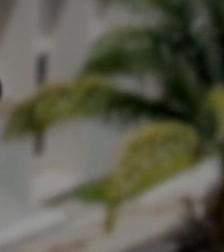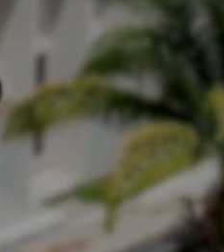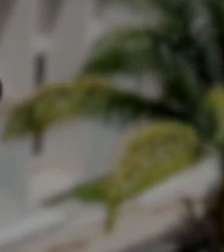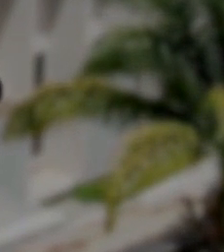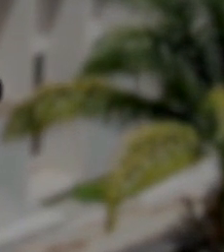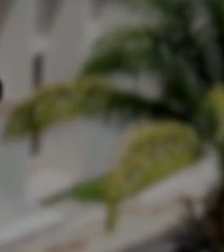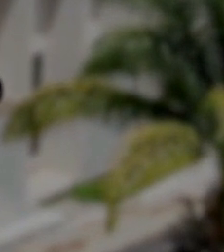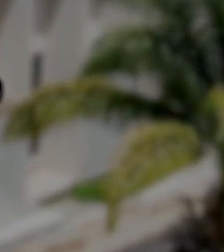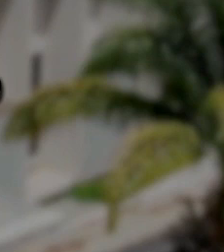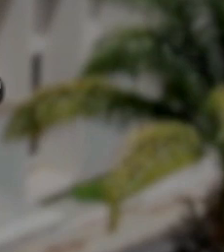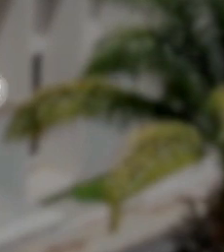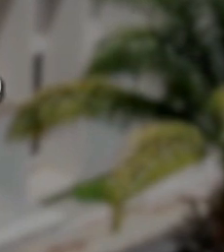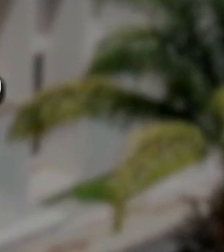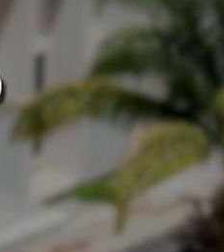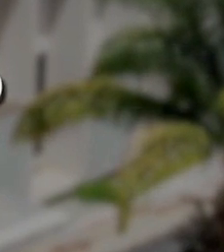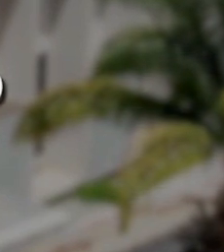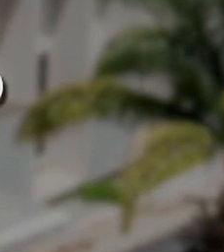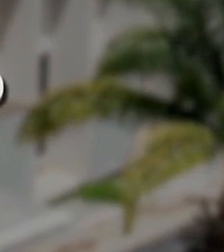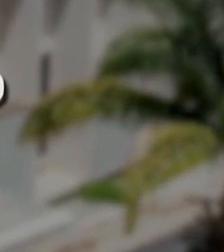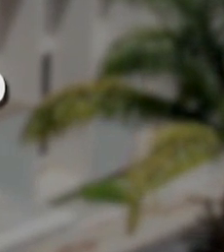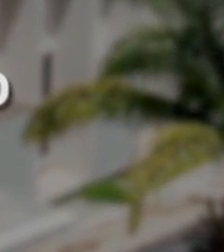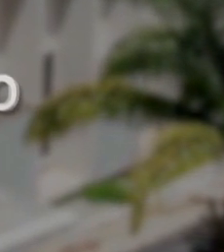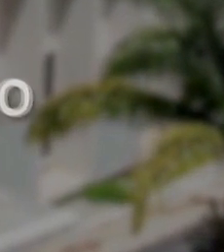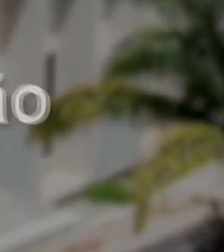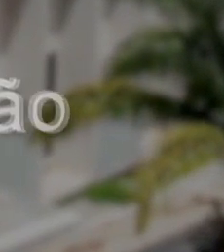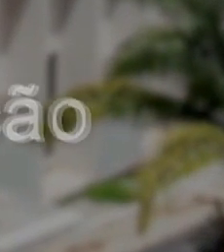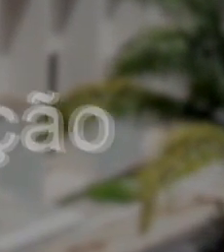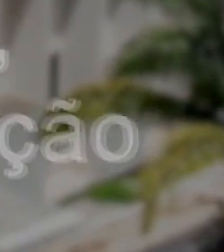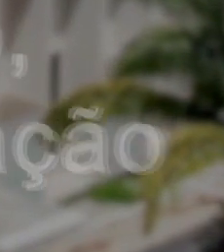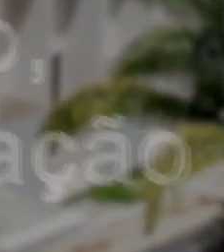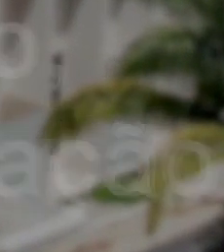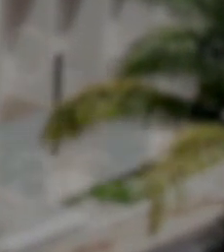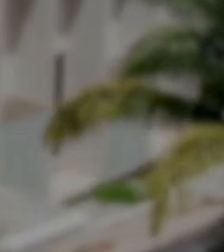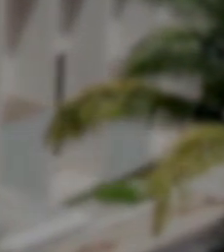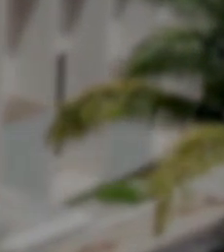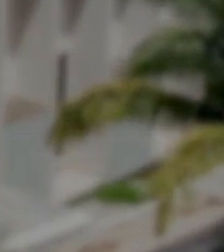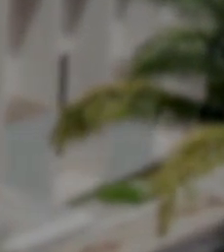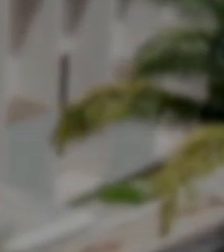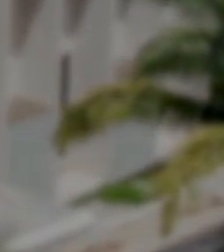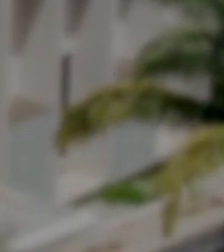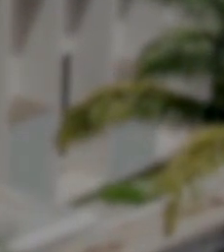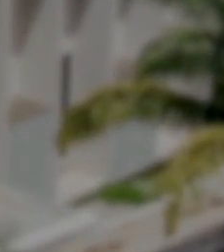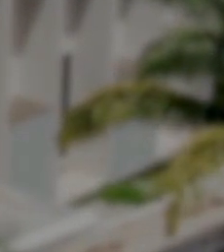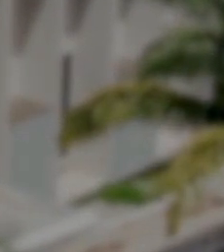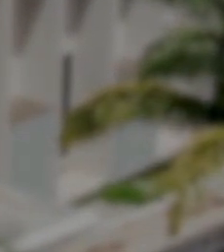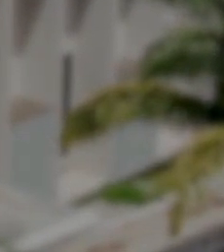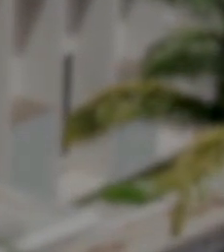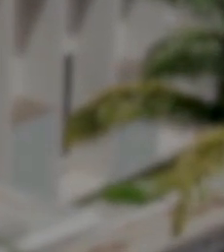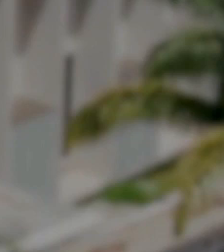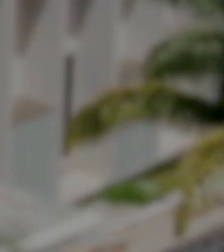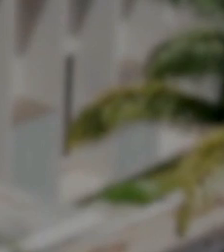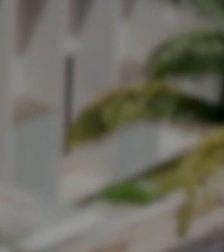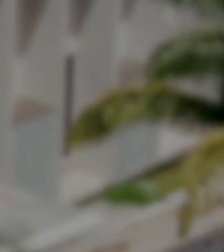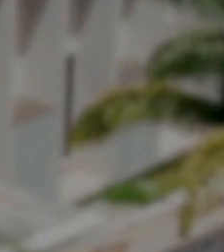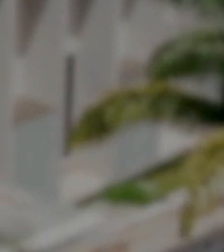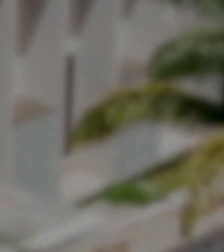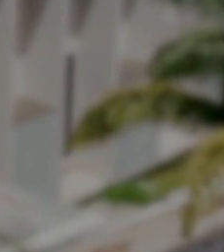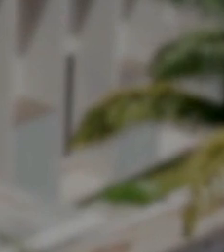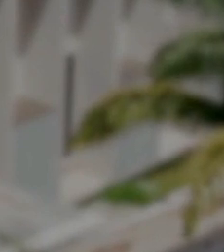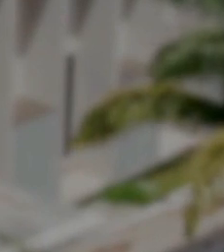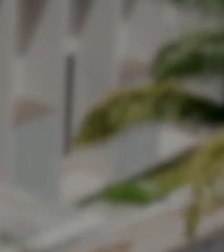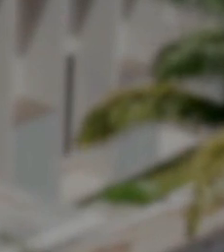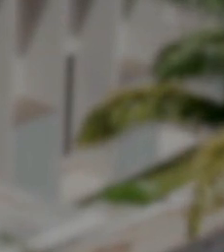do culto no Point de Integração. Participem! O Ministério Mulher Cristã